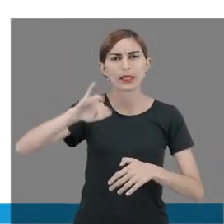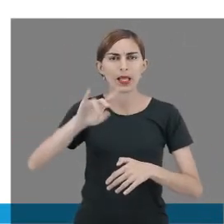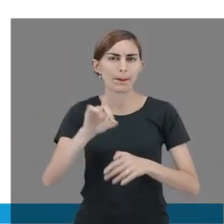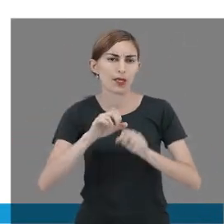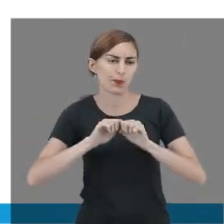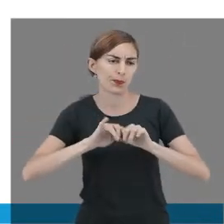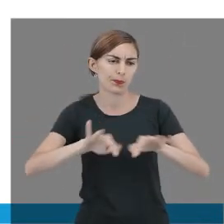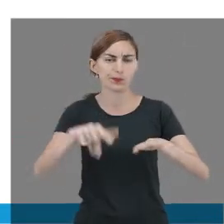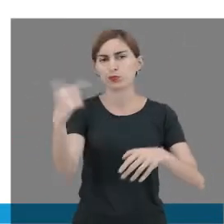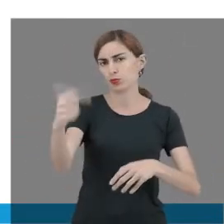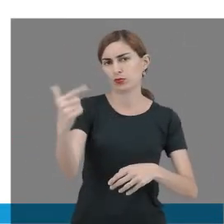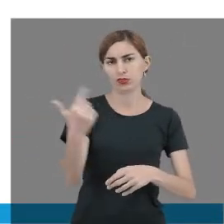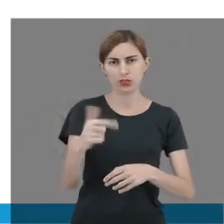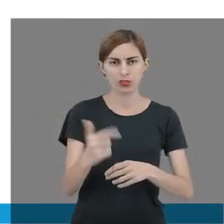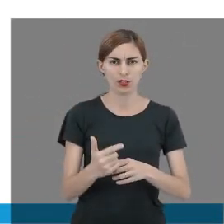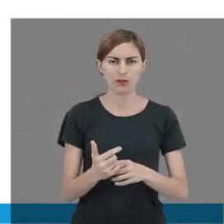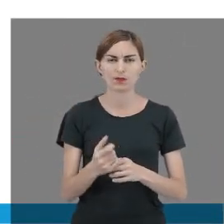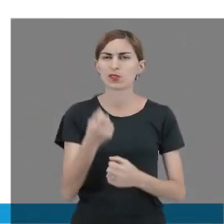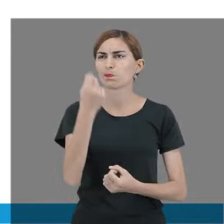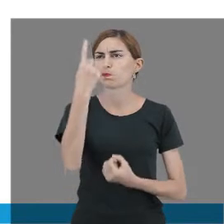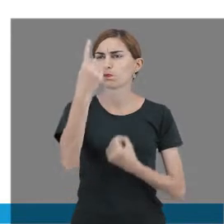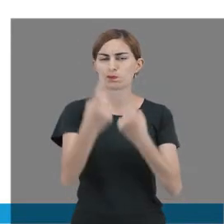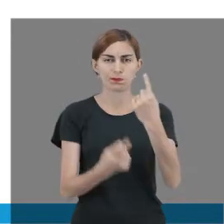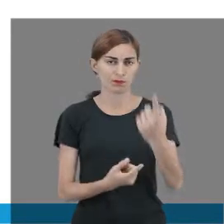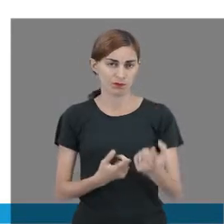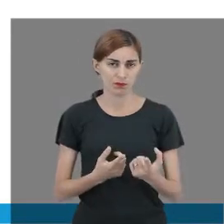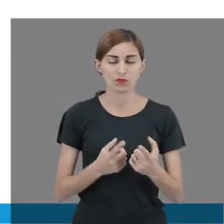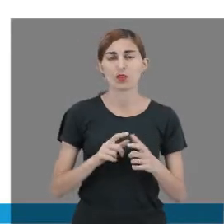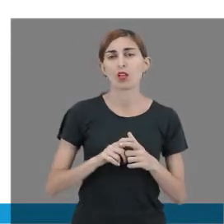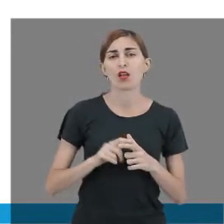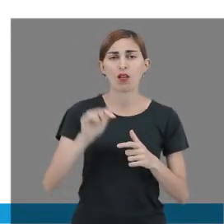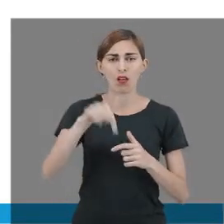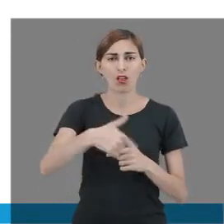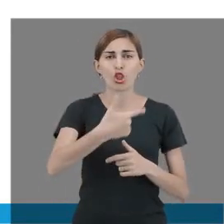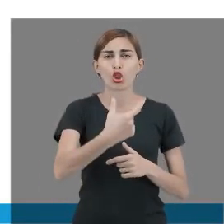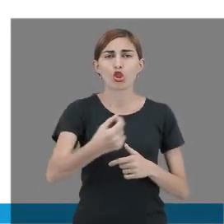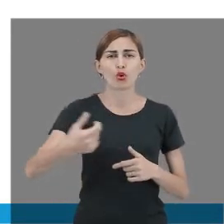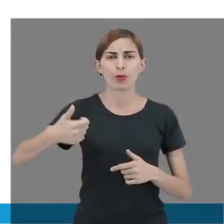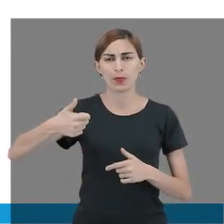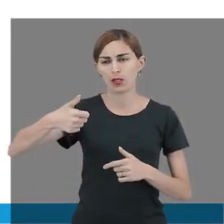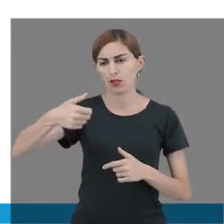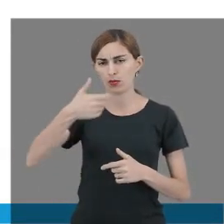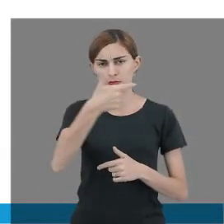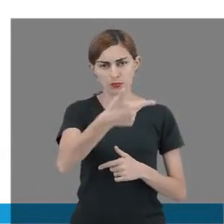foram vistos um grande número de casos e uma expressão maior, foi em 2007,